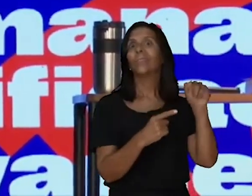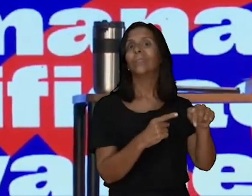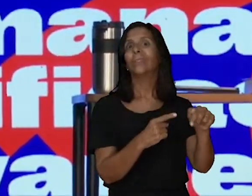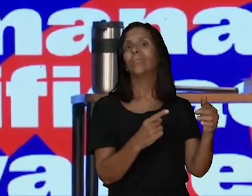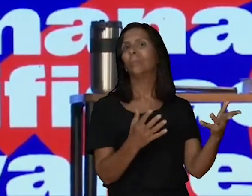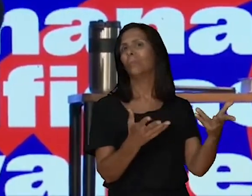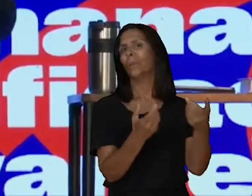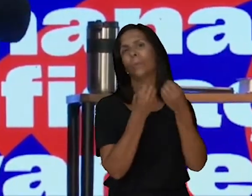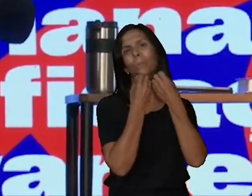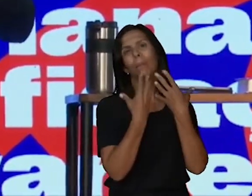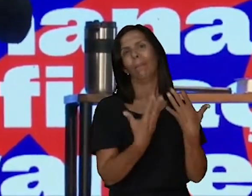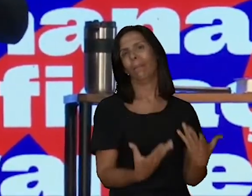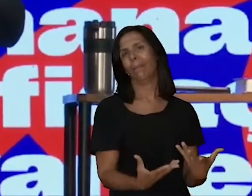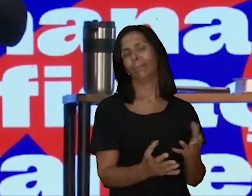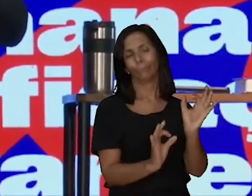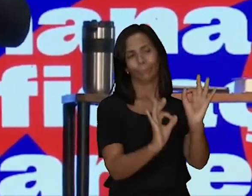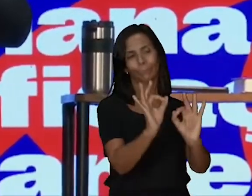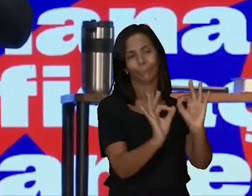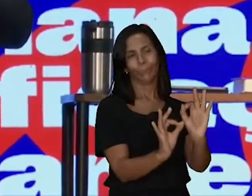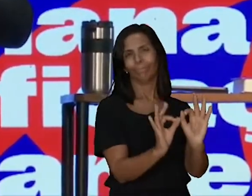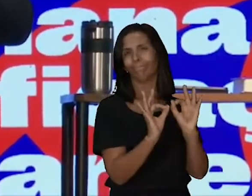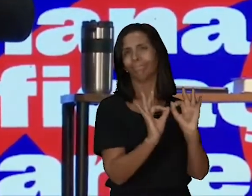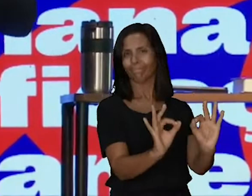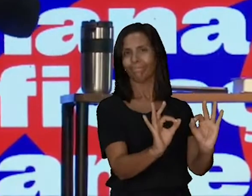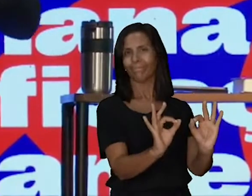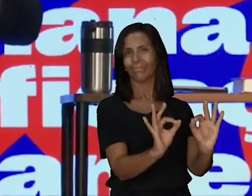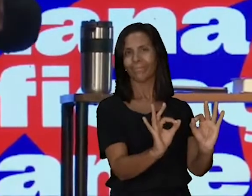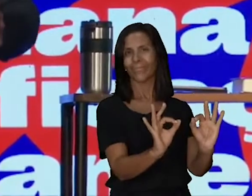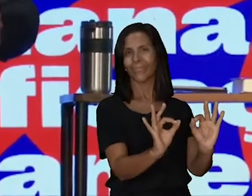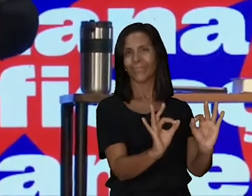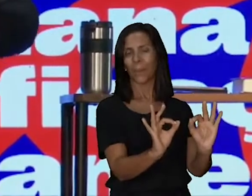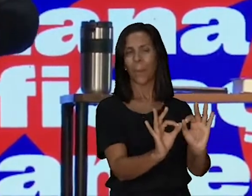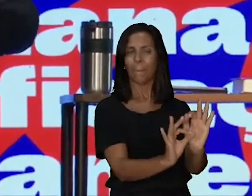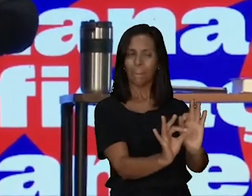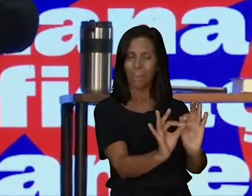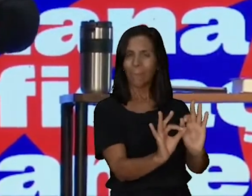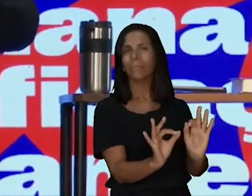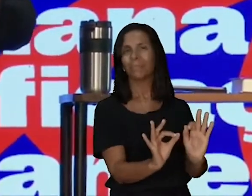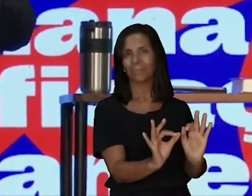maravilhosamente bem arrumadinhas, preparadas,